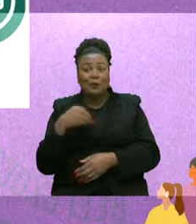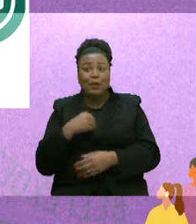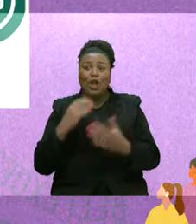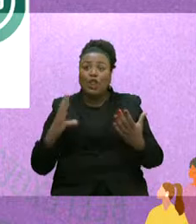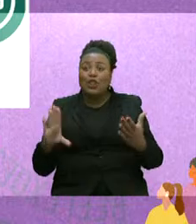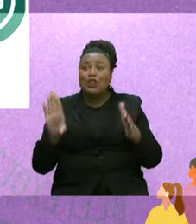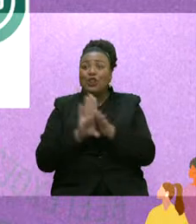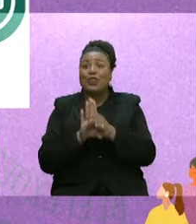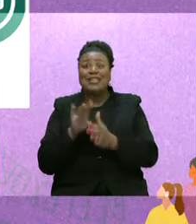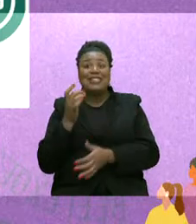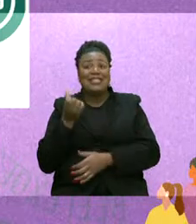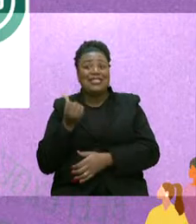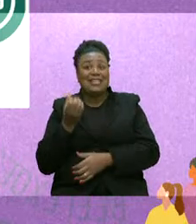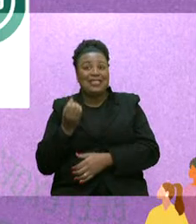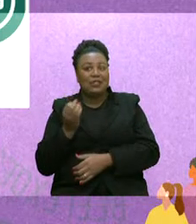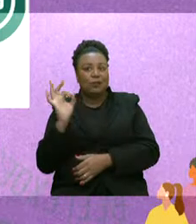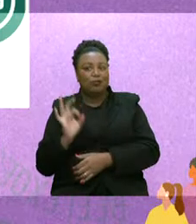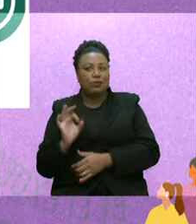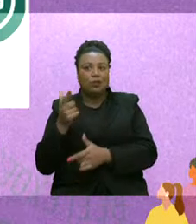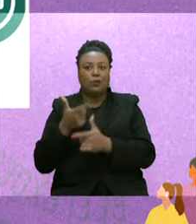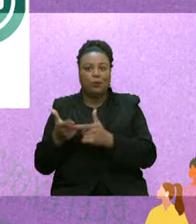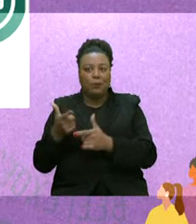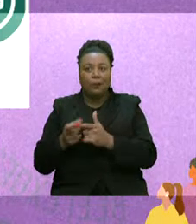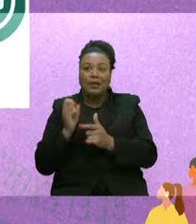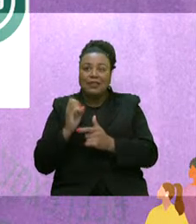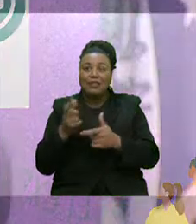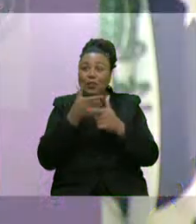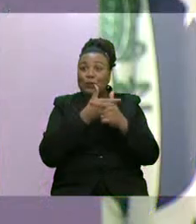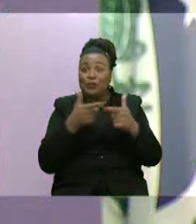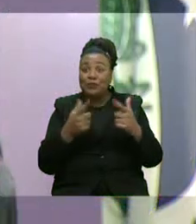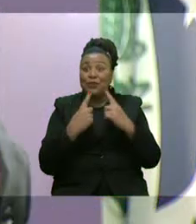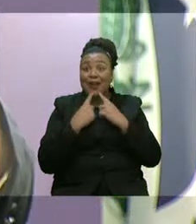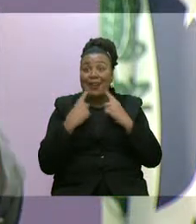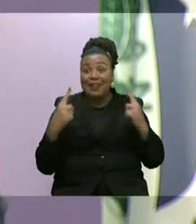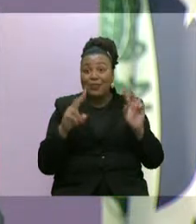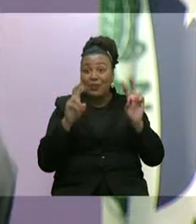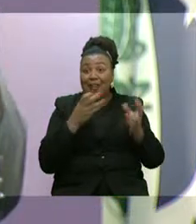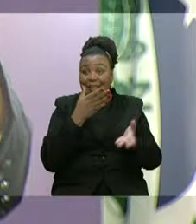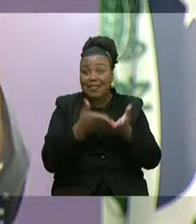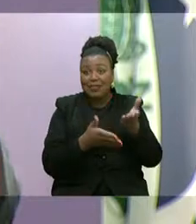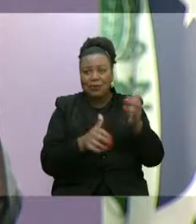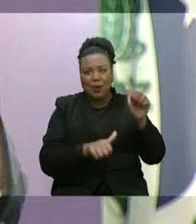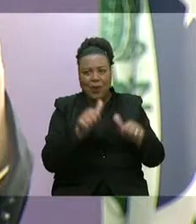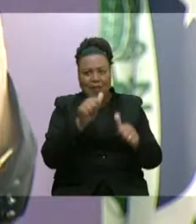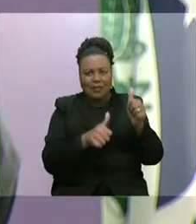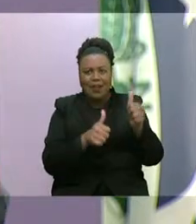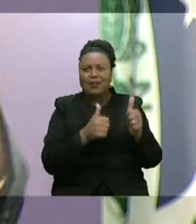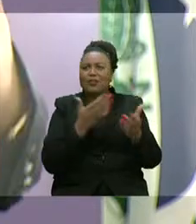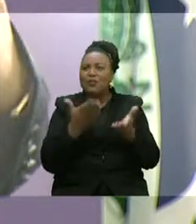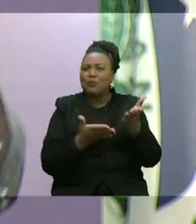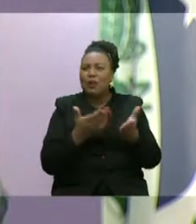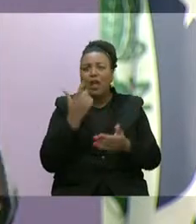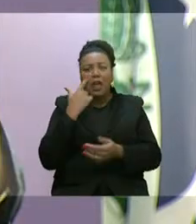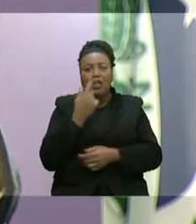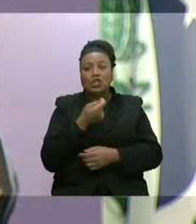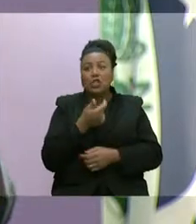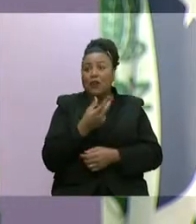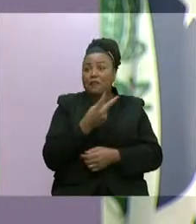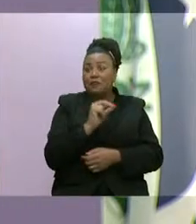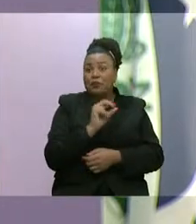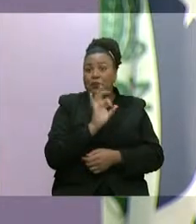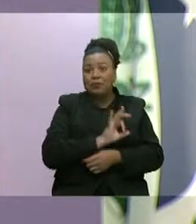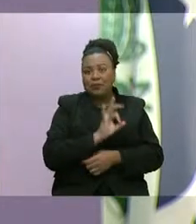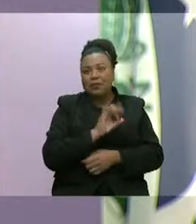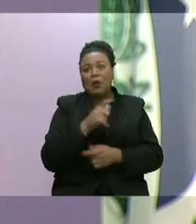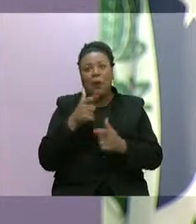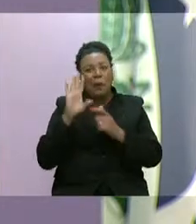chego a 60% do problema. E se eu separar a crítica ao atendimento, a qualidade do atendimento, eu vou a 20% do problema.